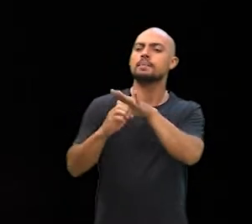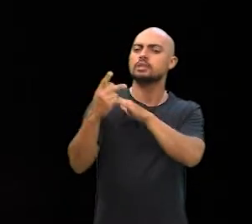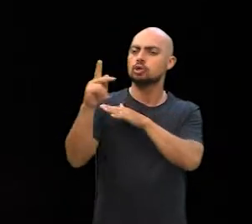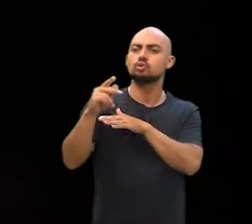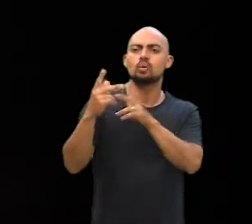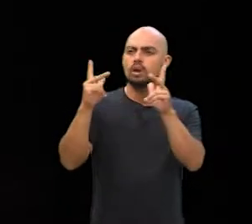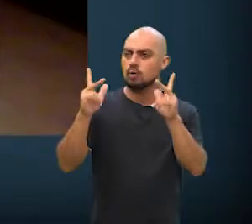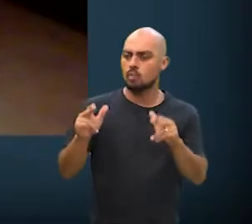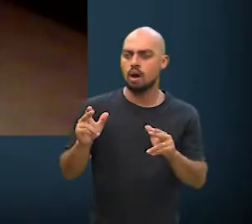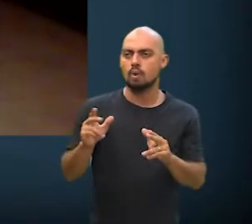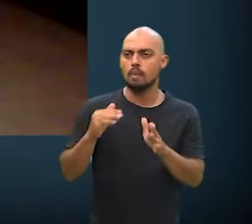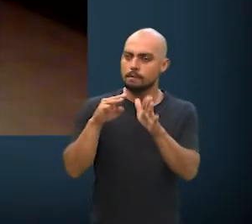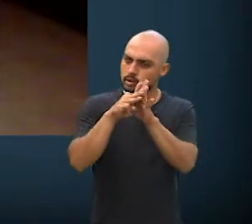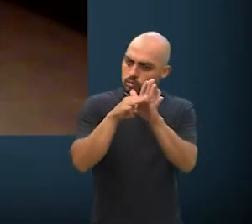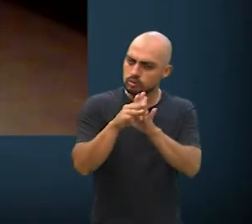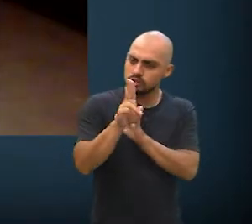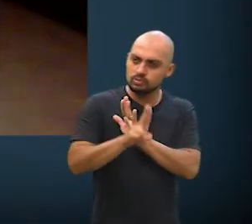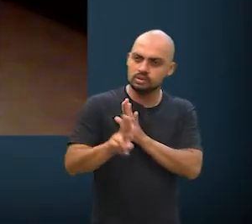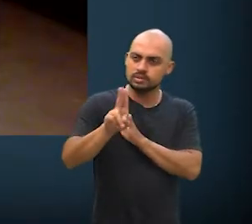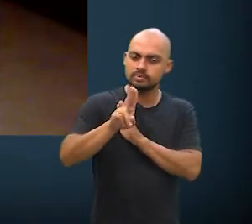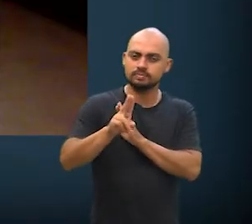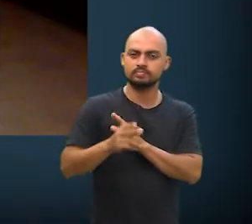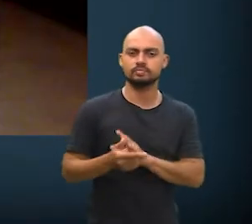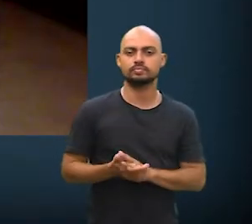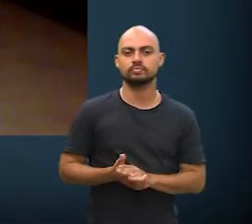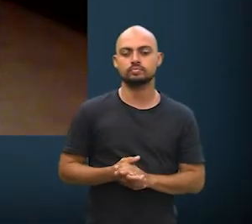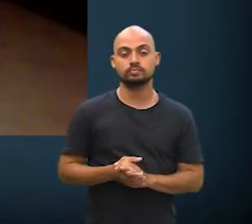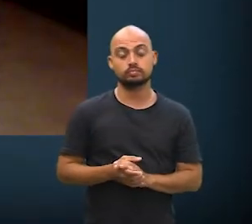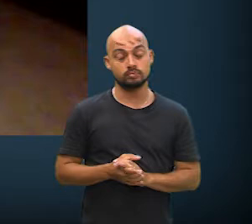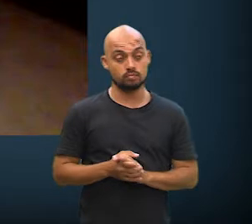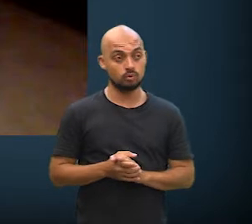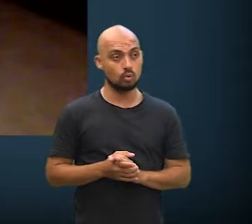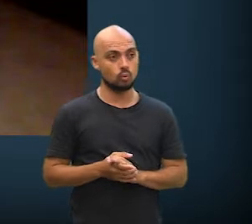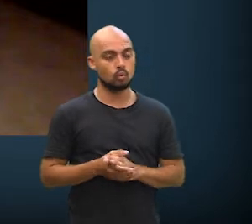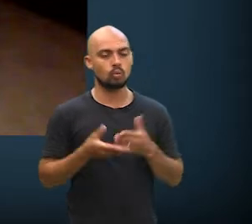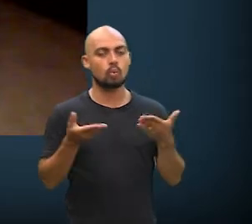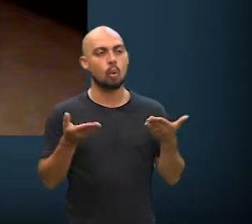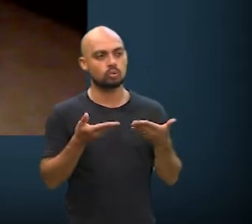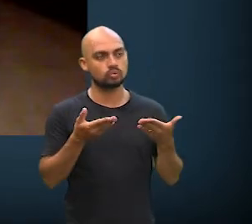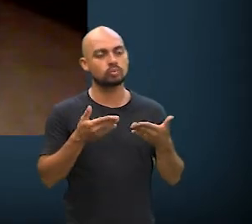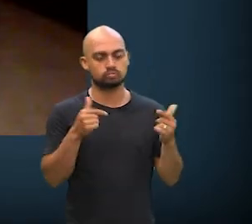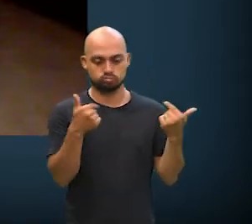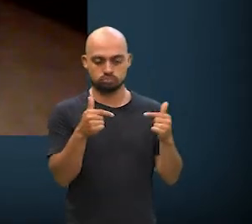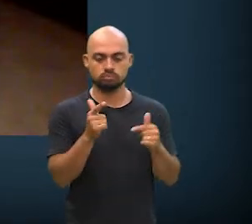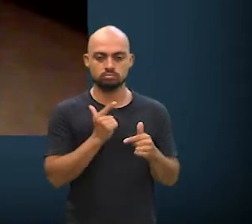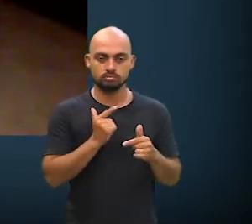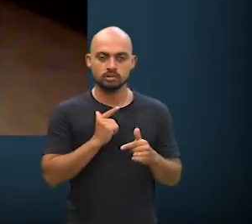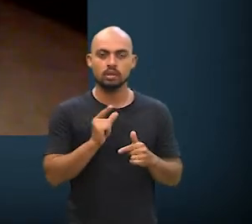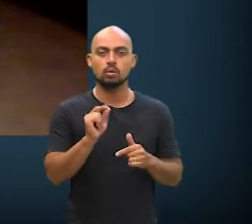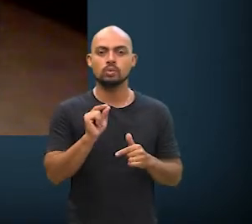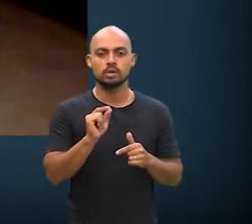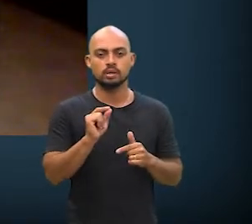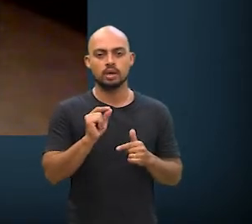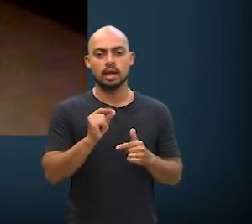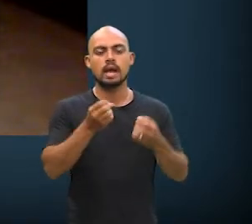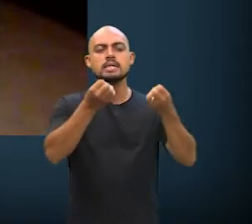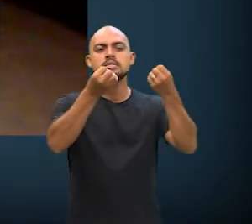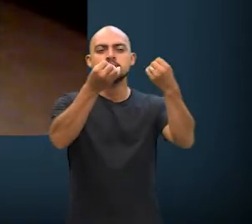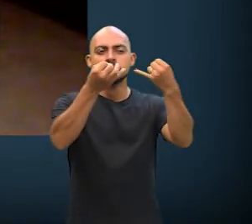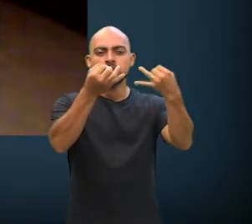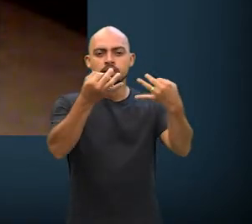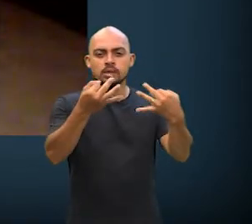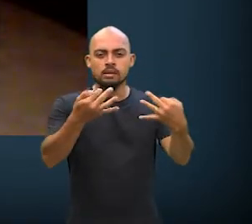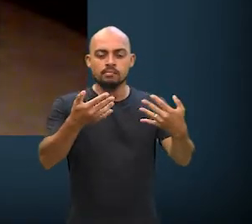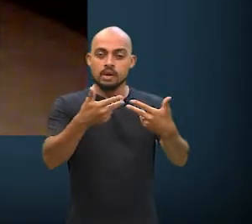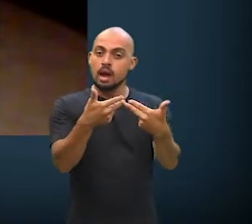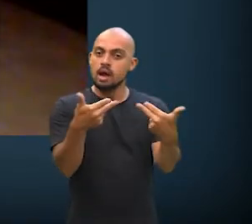não? A gente tem um trabalho aqui hoje que nós começamos, que é sobre explicar coisas